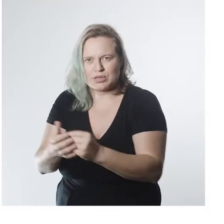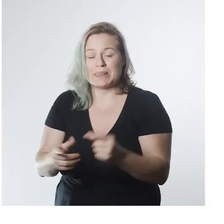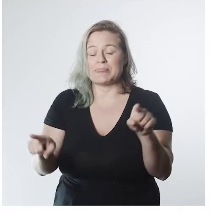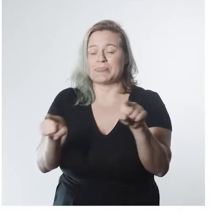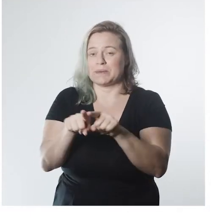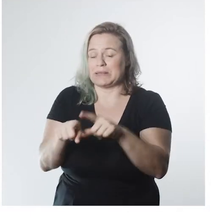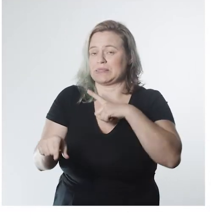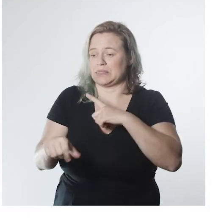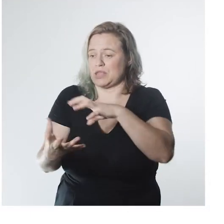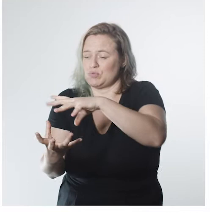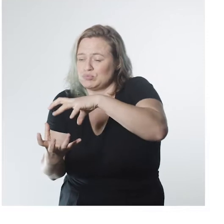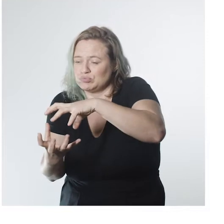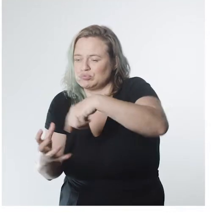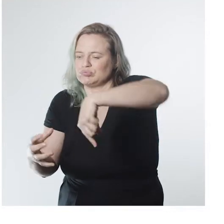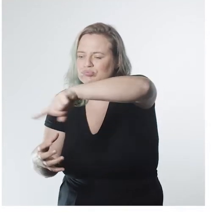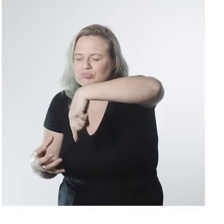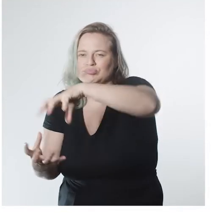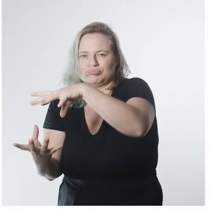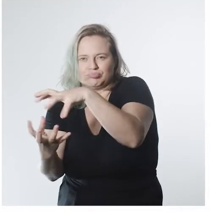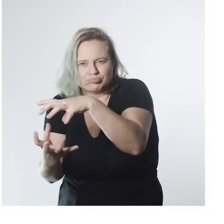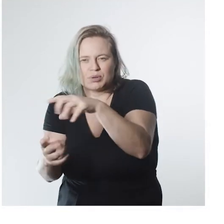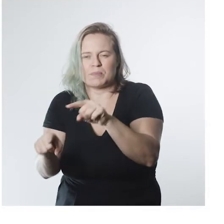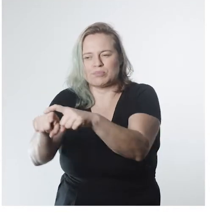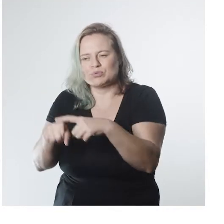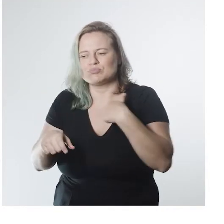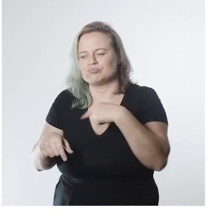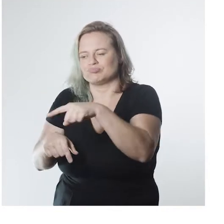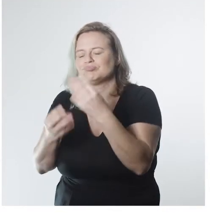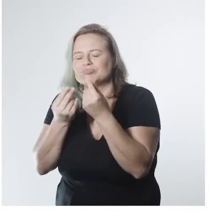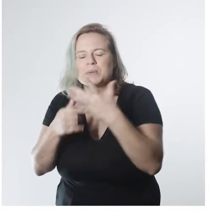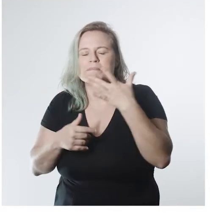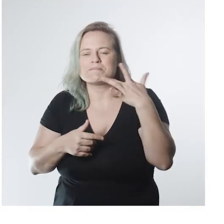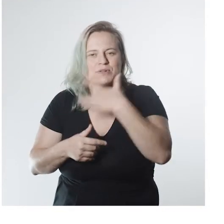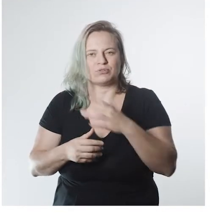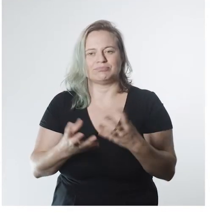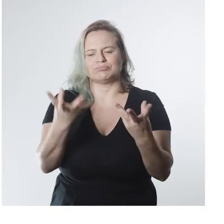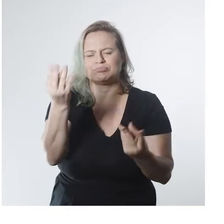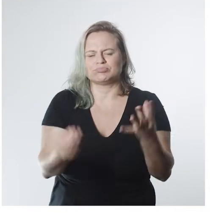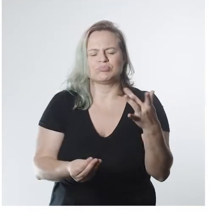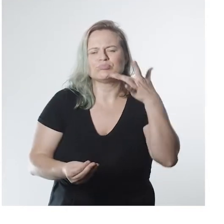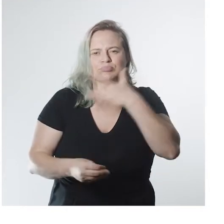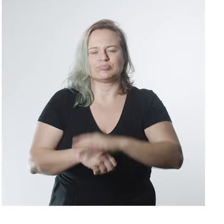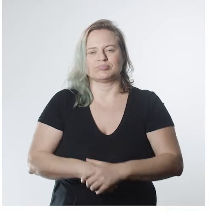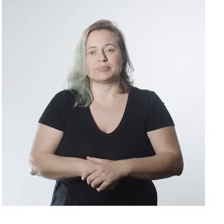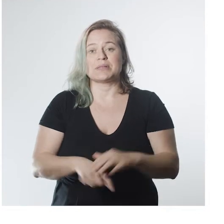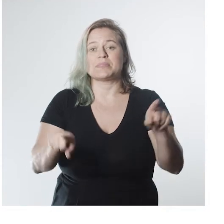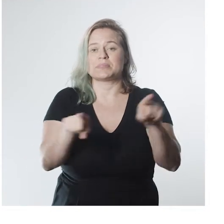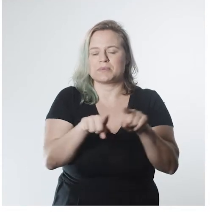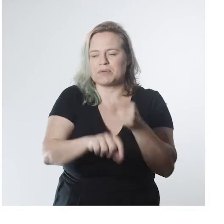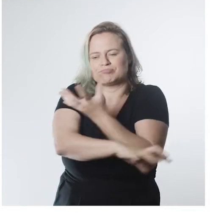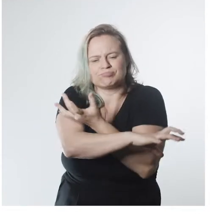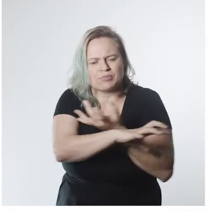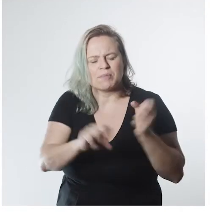colágeno e a gente acaba utilizando para soltar a gelatina e para dar uma consistência diferente no caldo. Ervas podem ser agregadas, né?